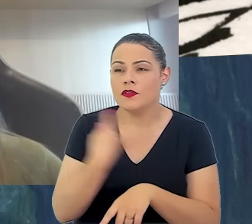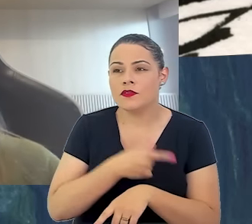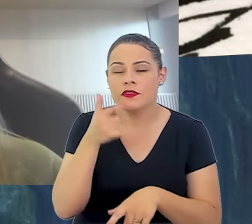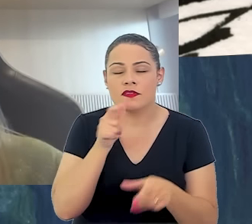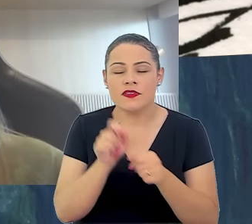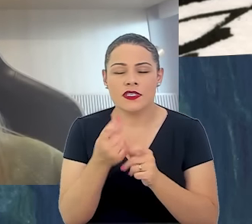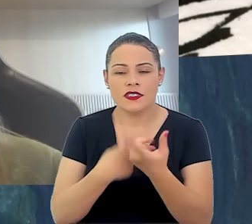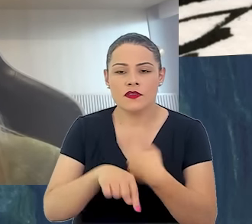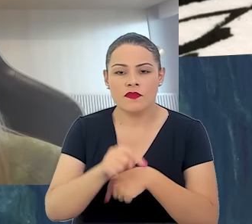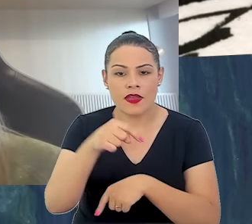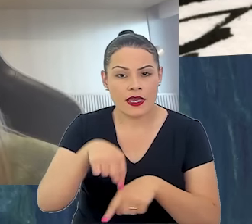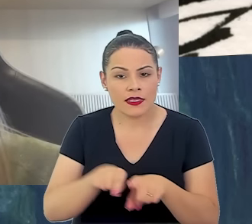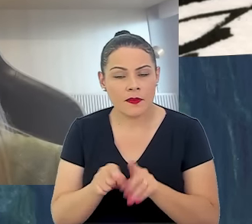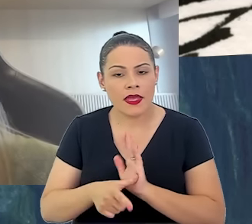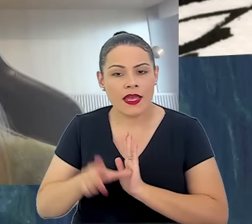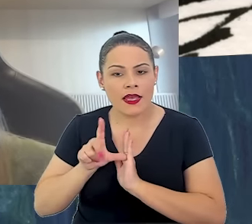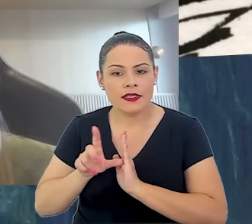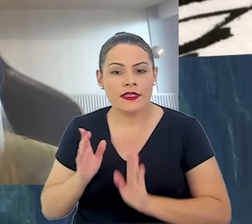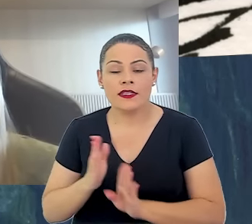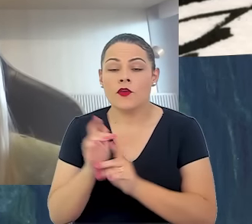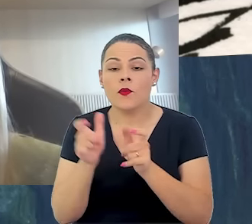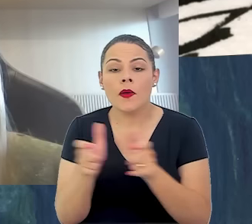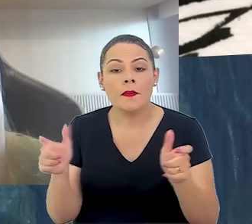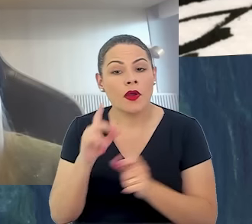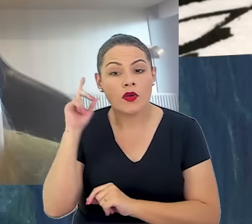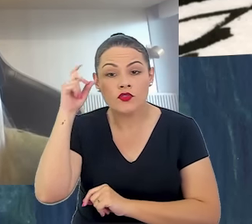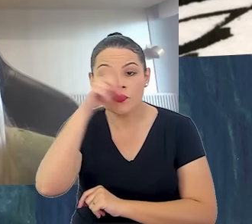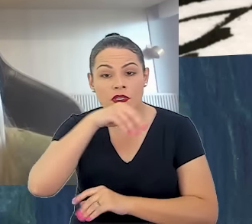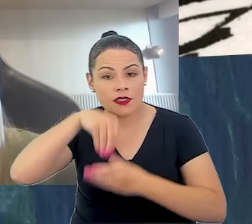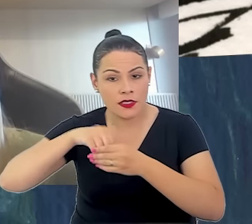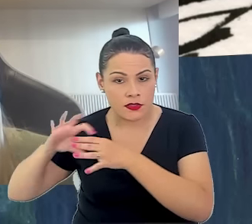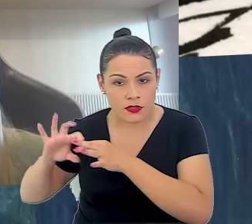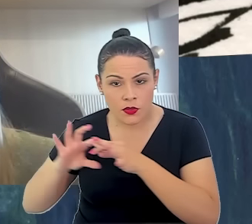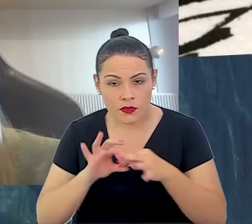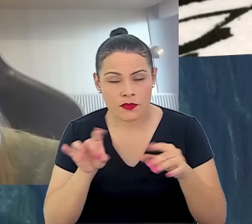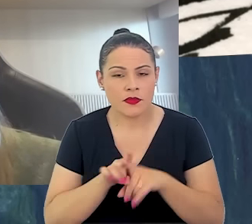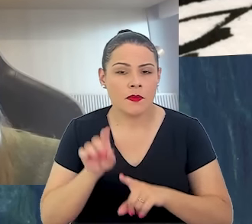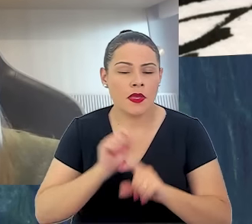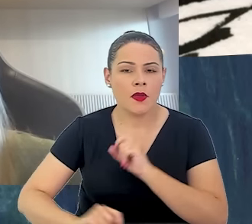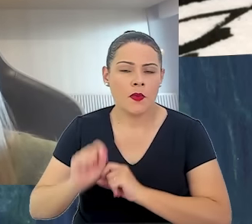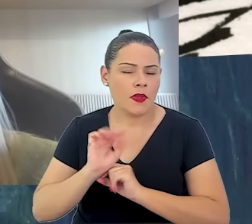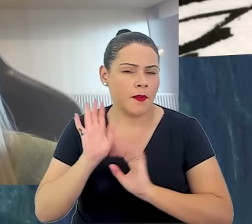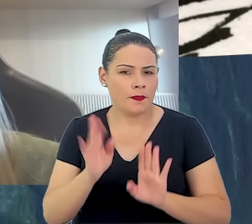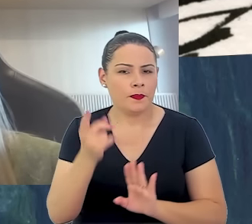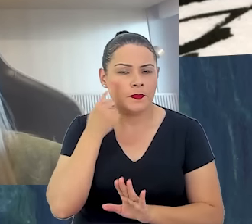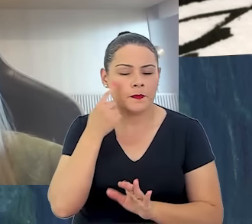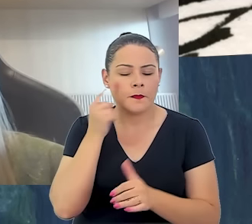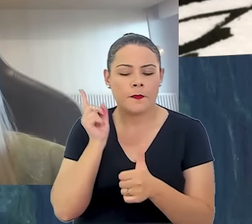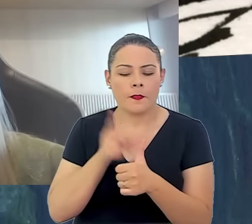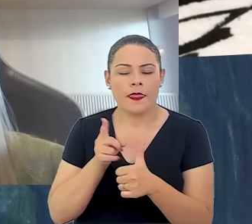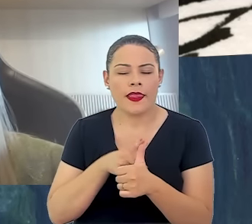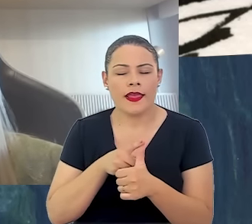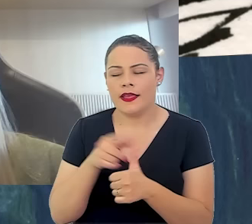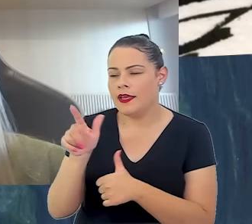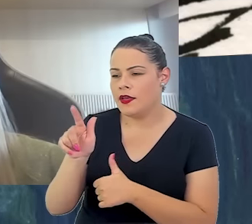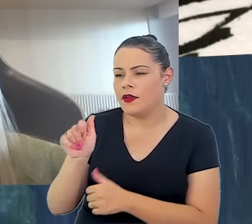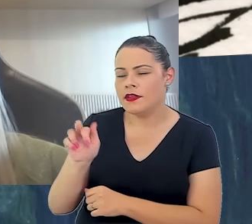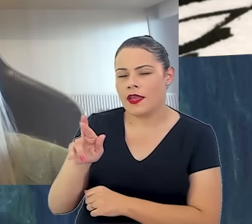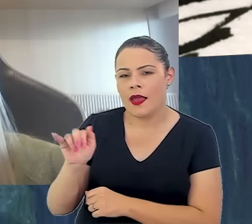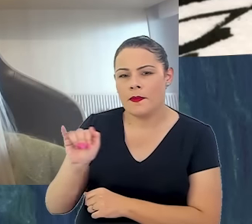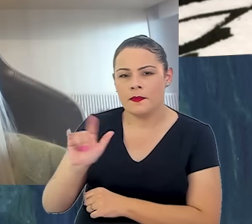acho que a nossa maior dificuldade dentro disso tudo também eh primeiro ao a a a o